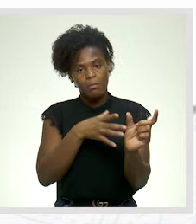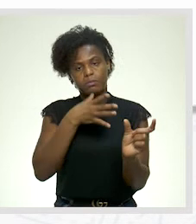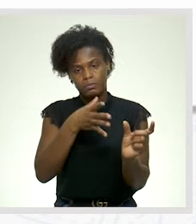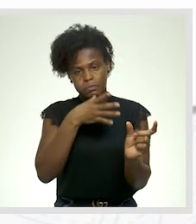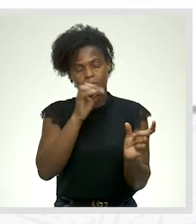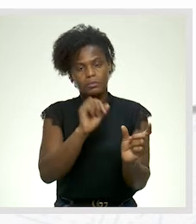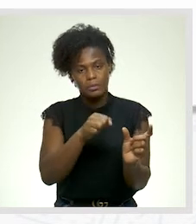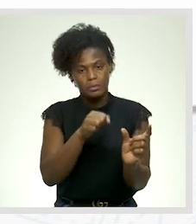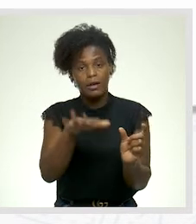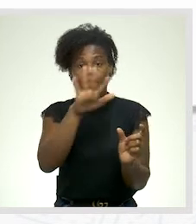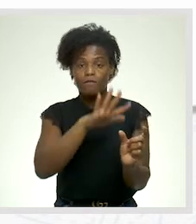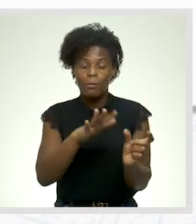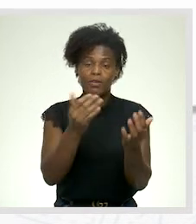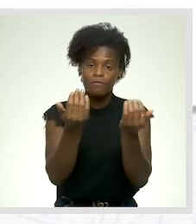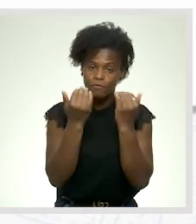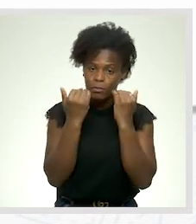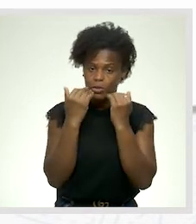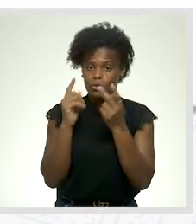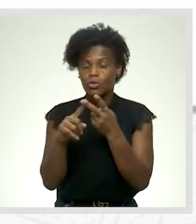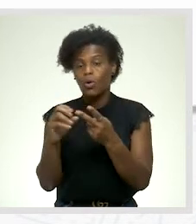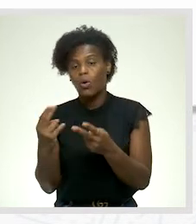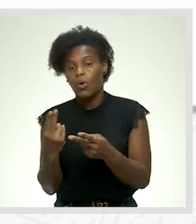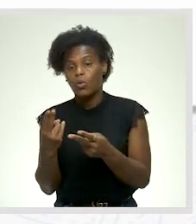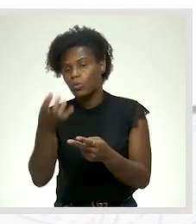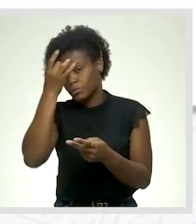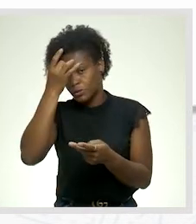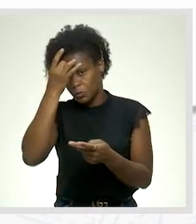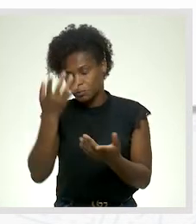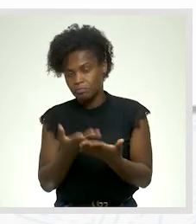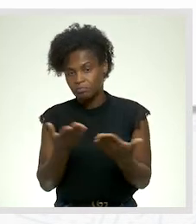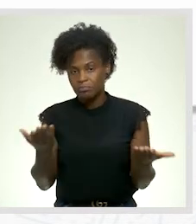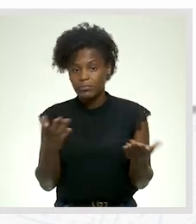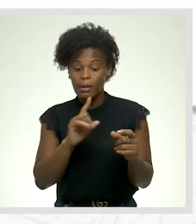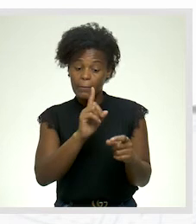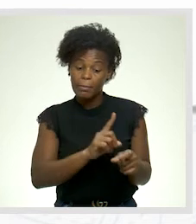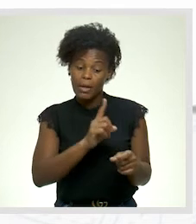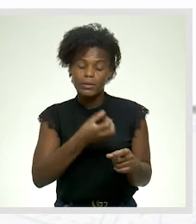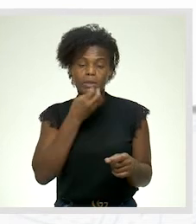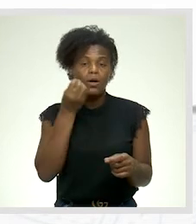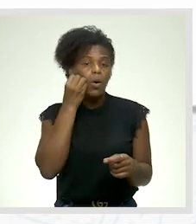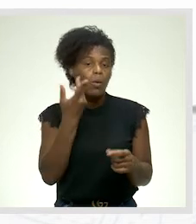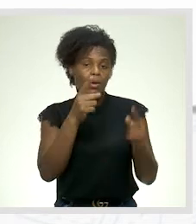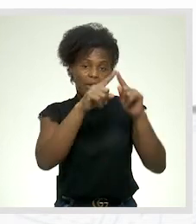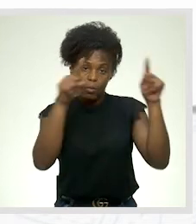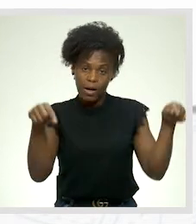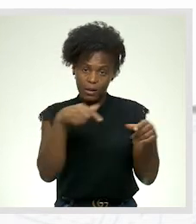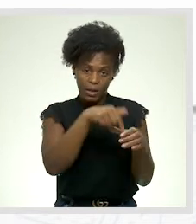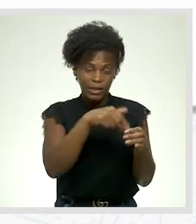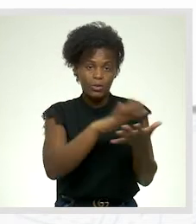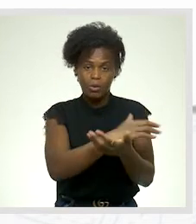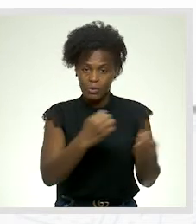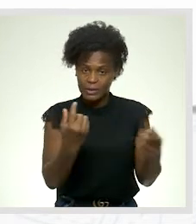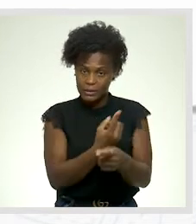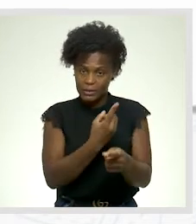quer na forma de informações ou de opiniões. É a primeira característica que enquadra tanto a